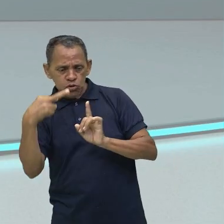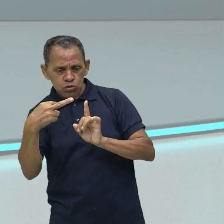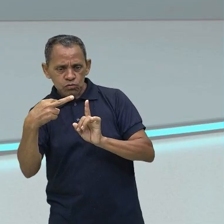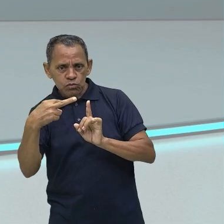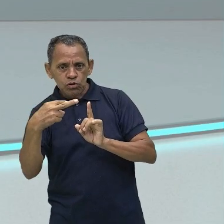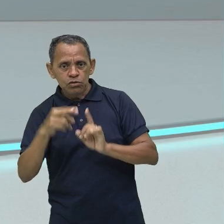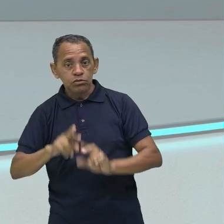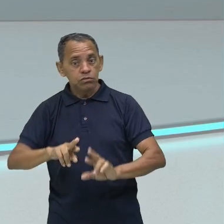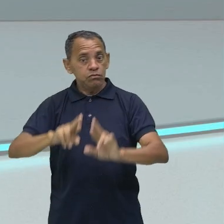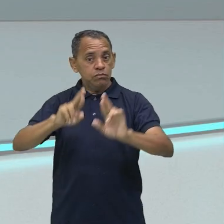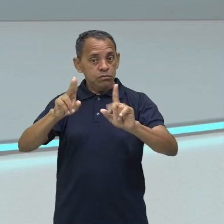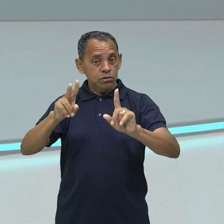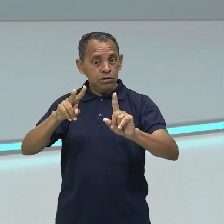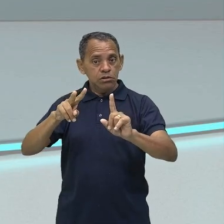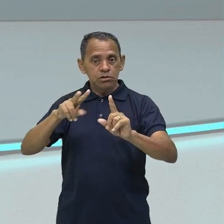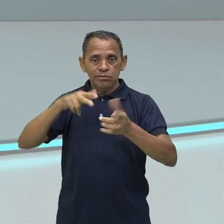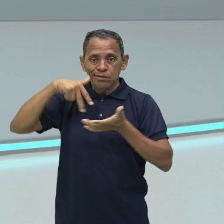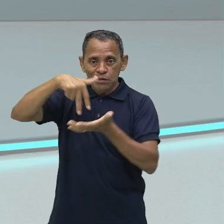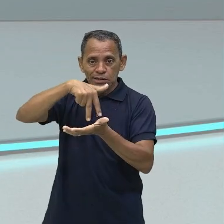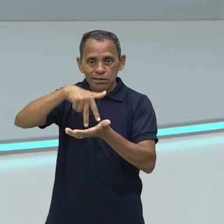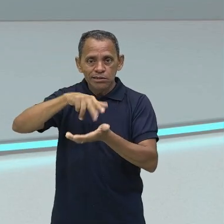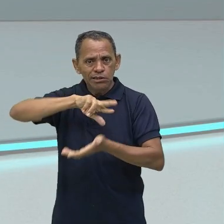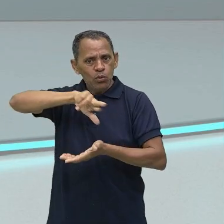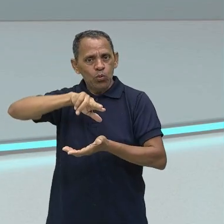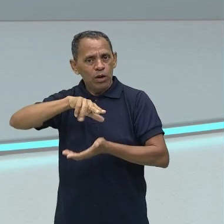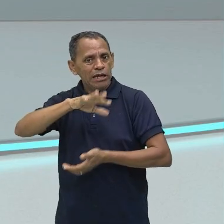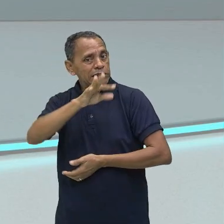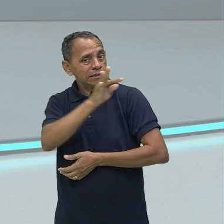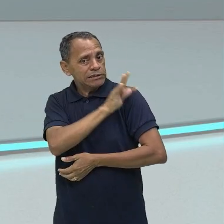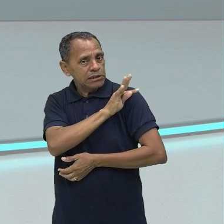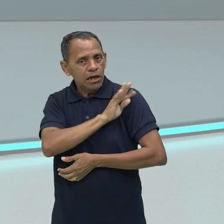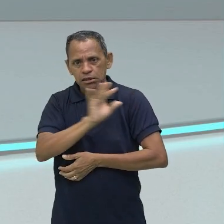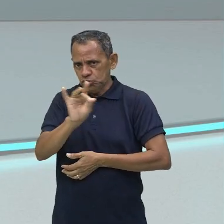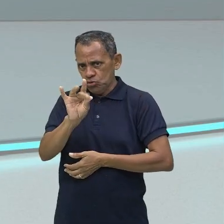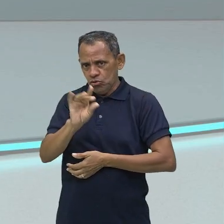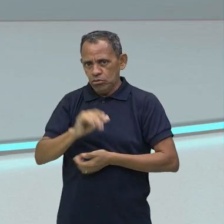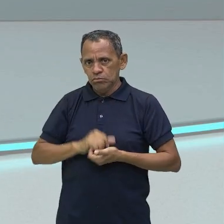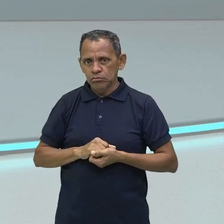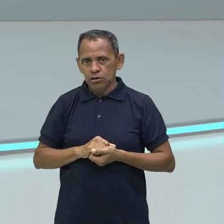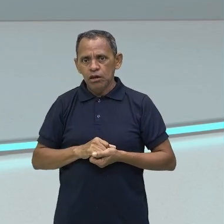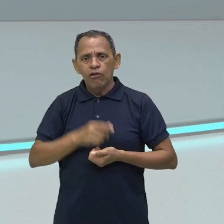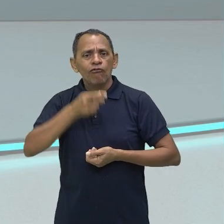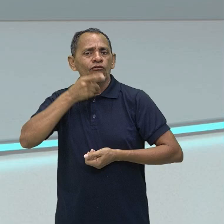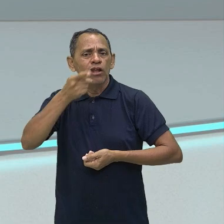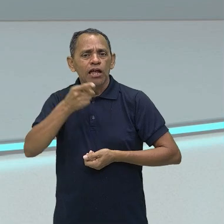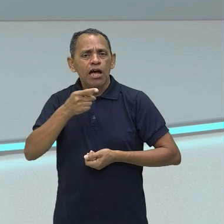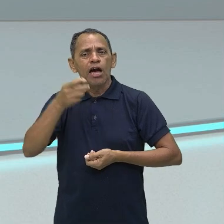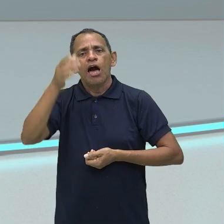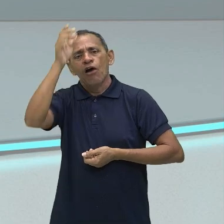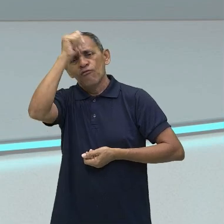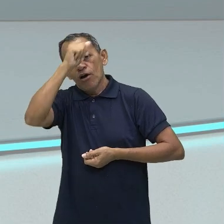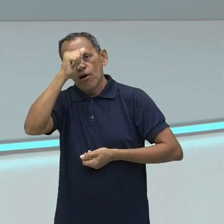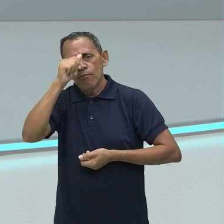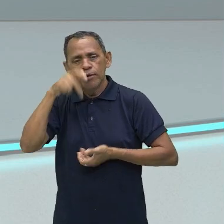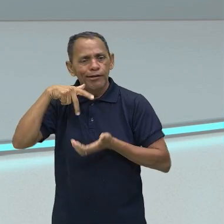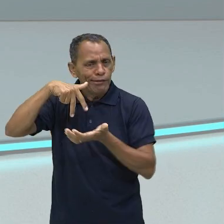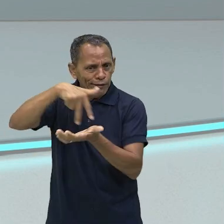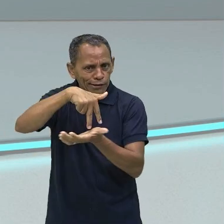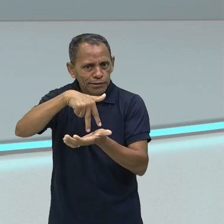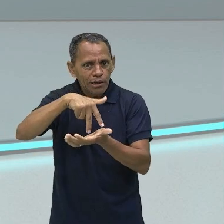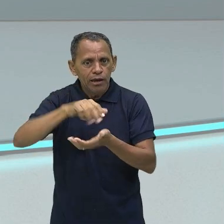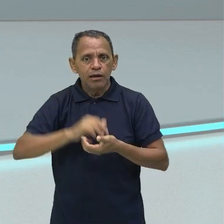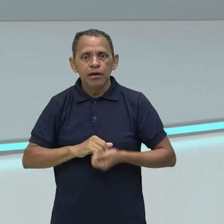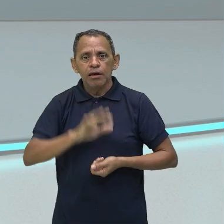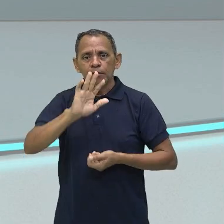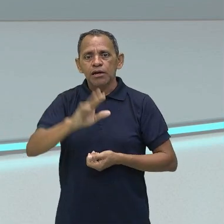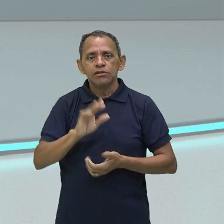dança, não é só eu pensar na técnica, não é eu dizer apenas que eu vou aprender um passo, mas é eu